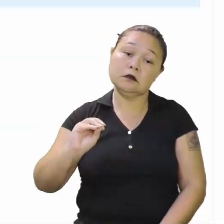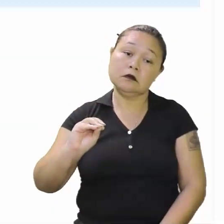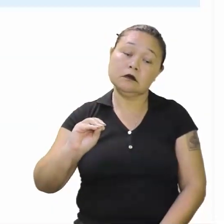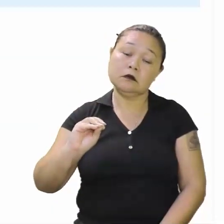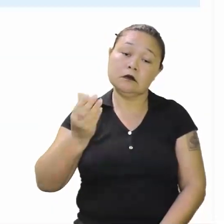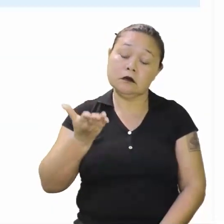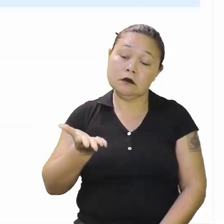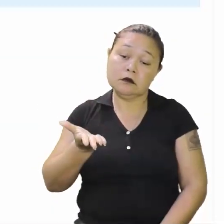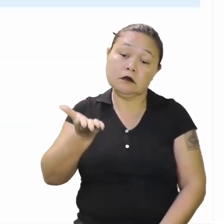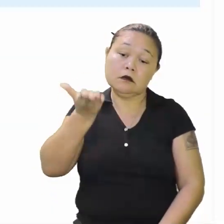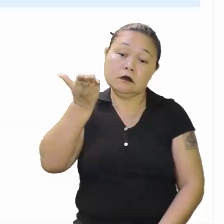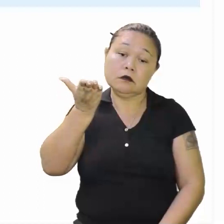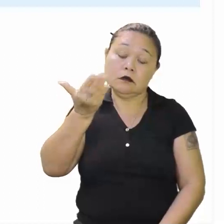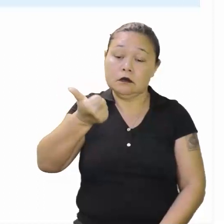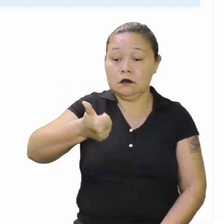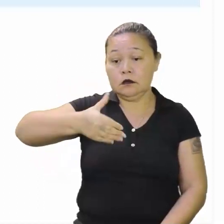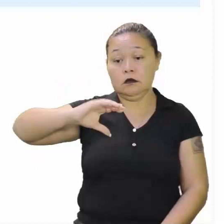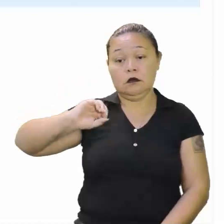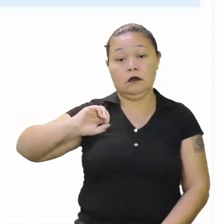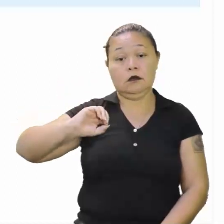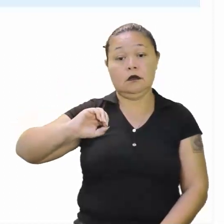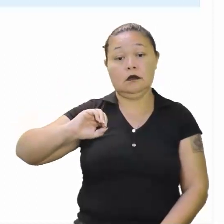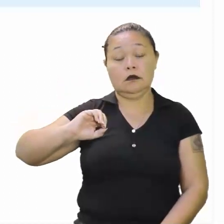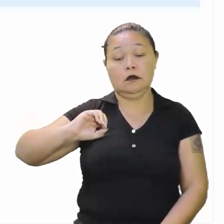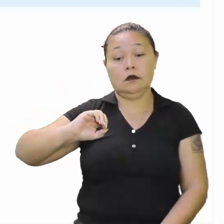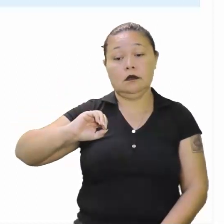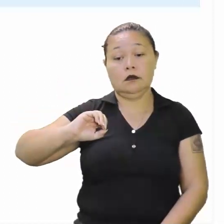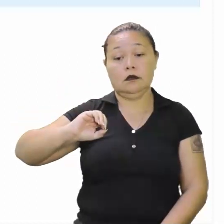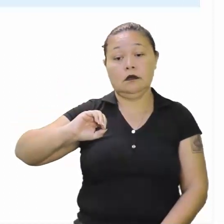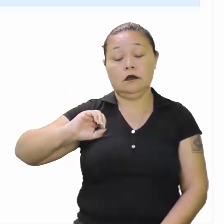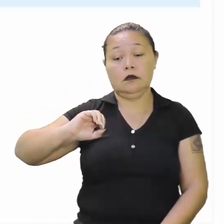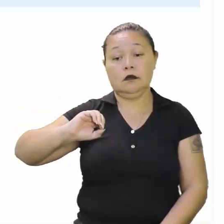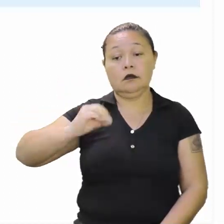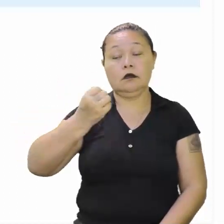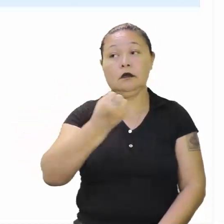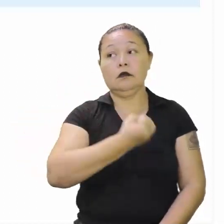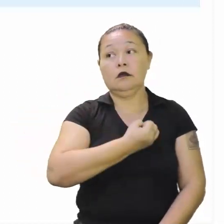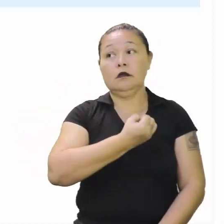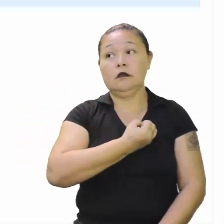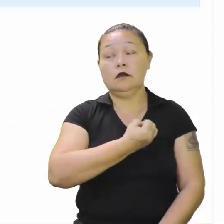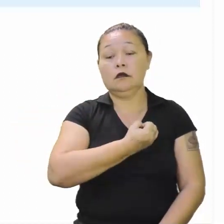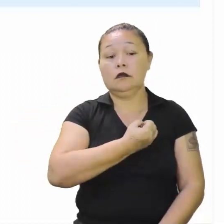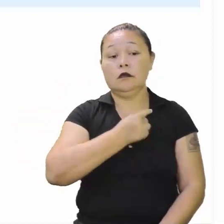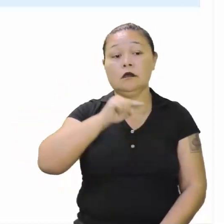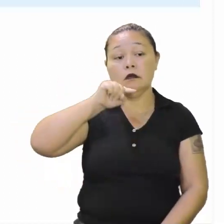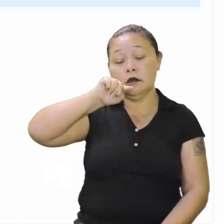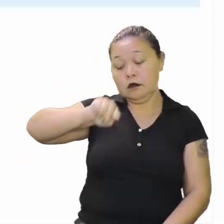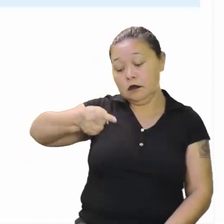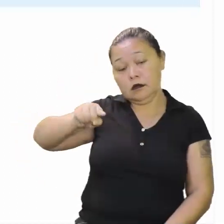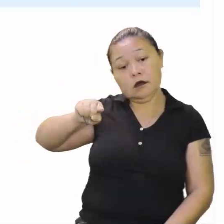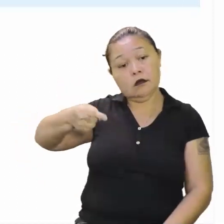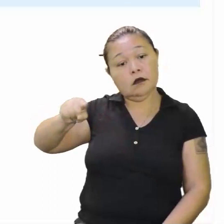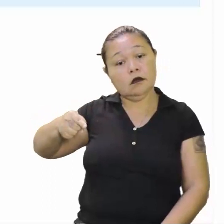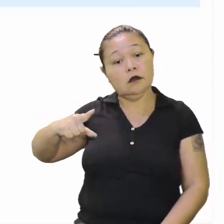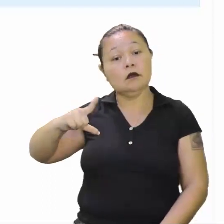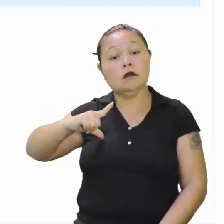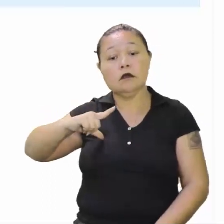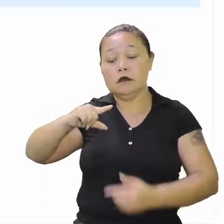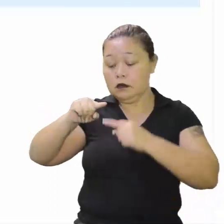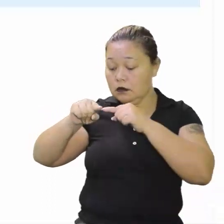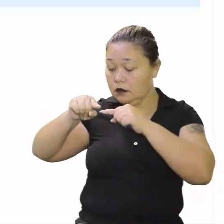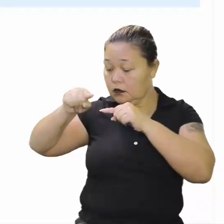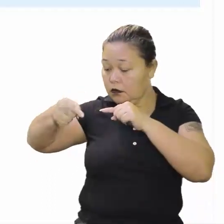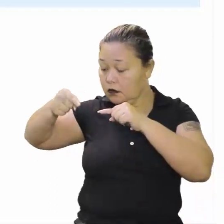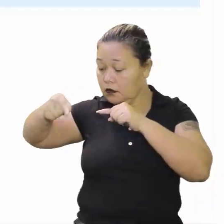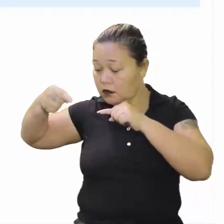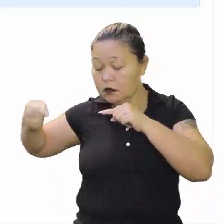devo colocar no expoente da potência de 10 o número de casas decimais que tivermos que